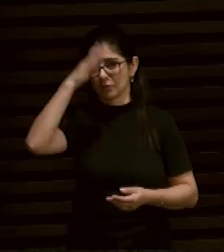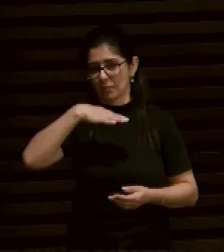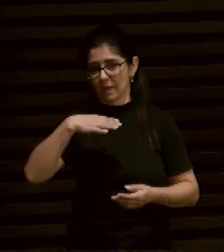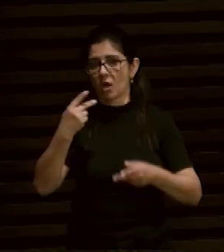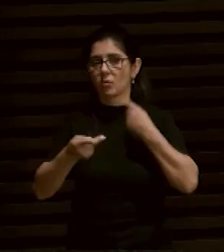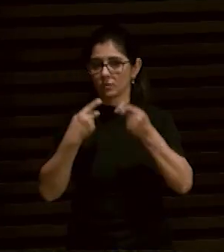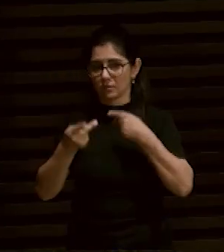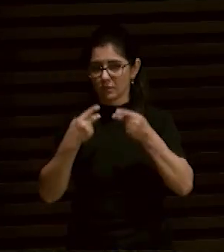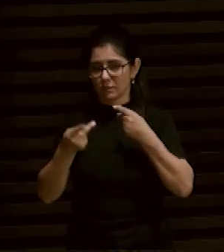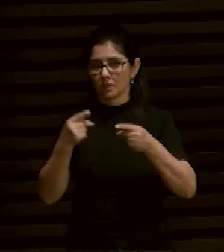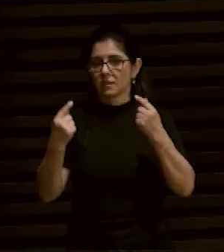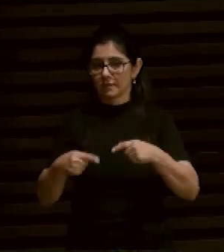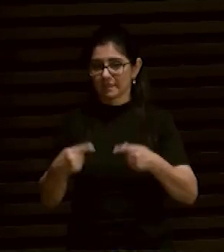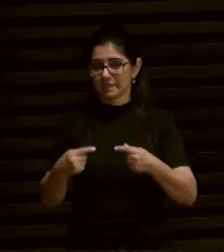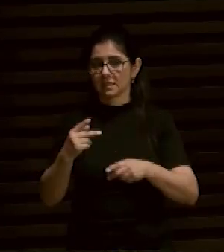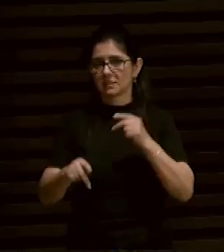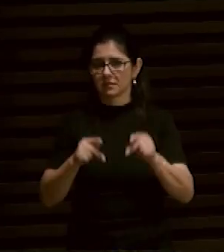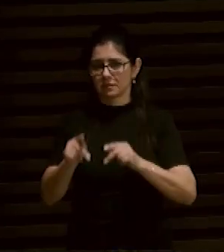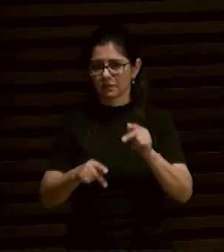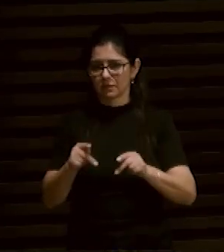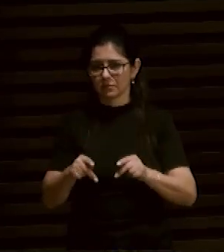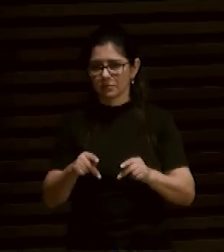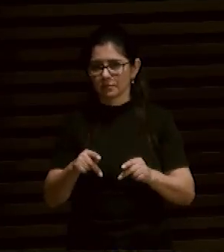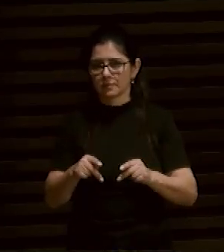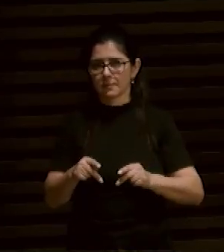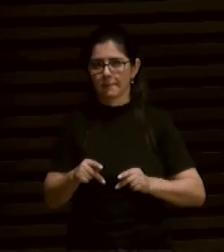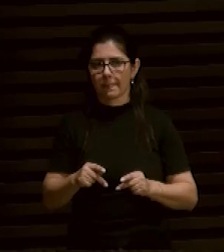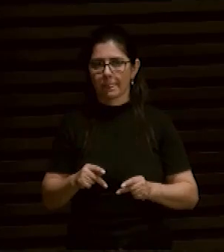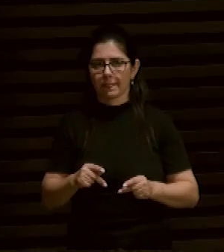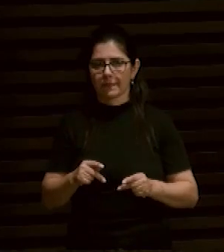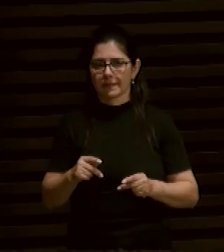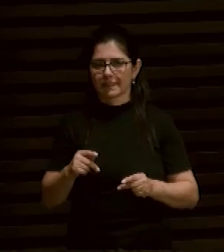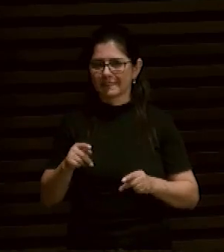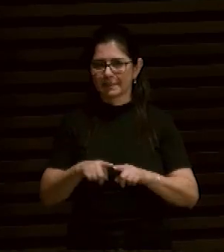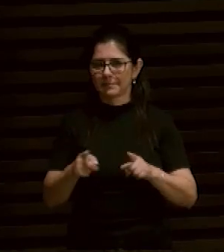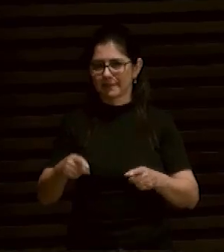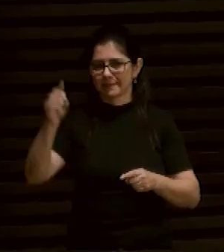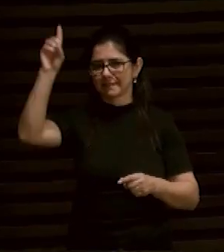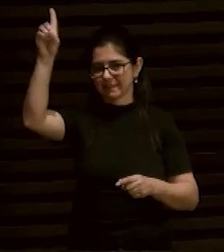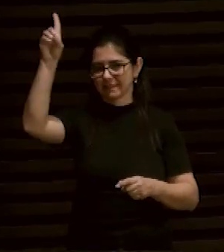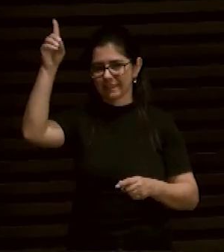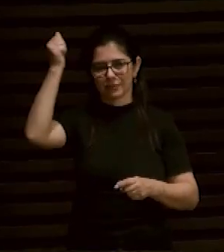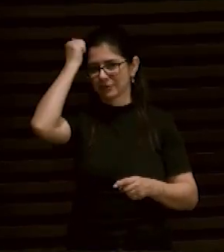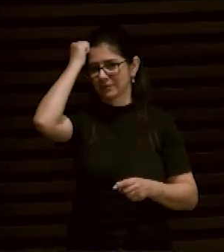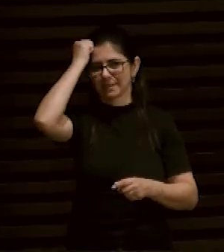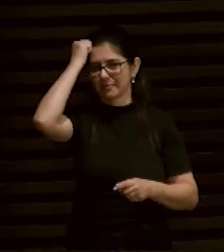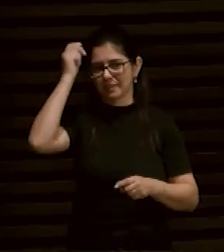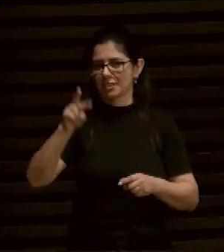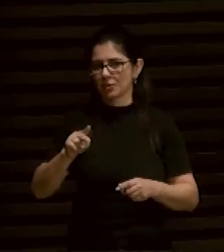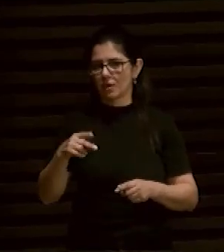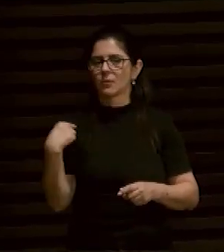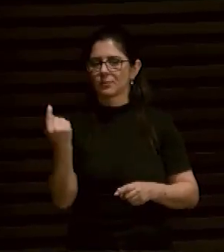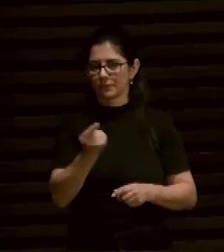que entrar aqui no mérito de que Deus não se arrepende como a gente se arrepende. O arrependimento de Deus, como diz o texto,